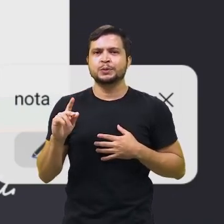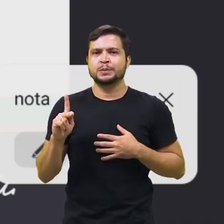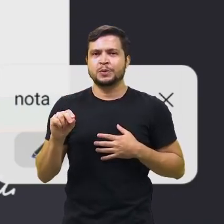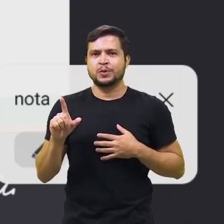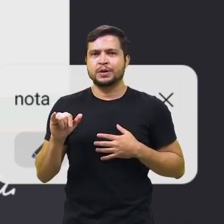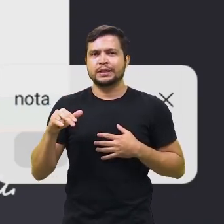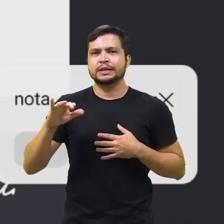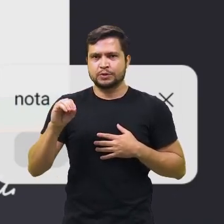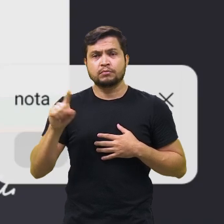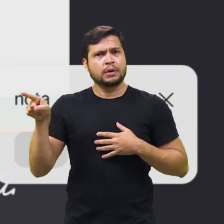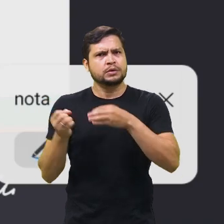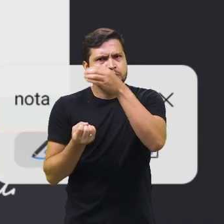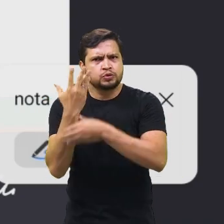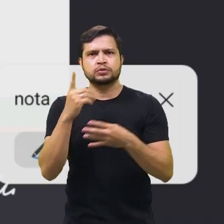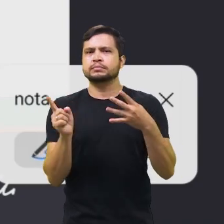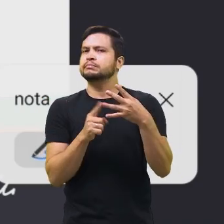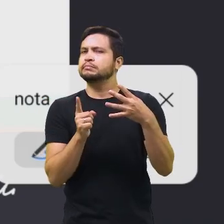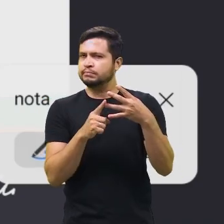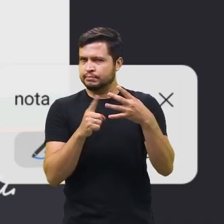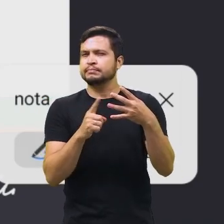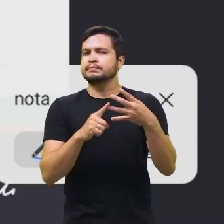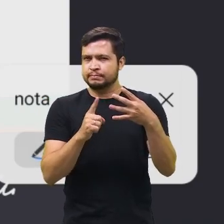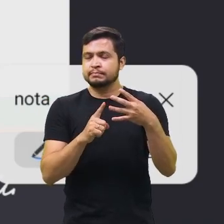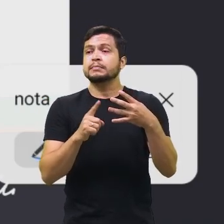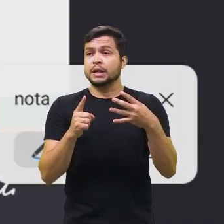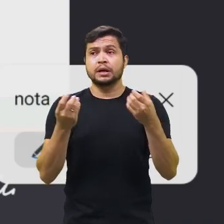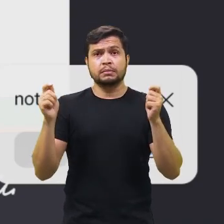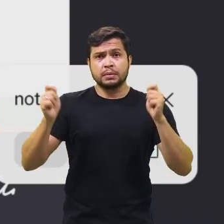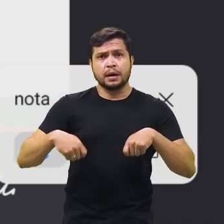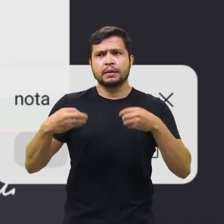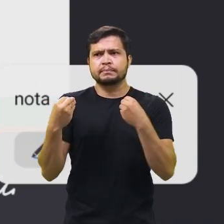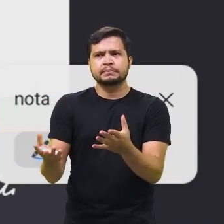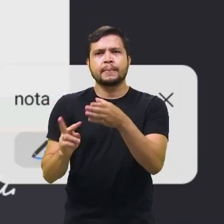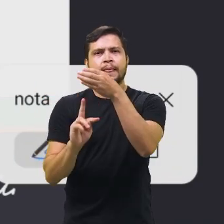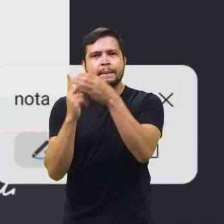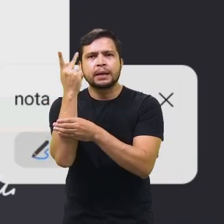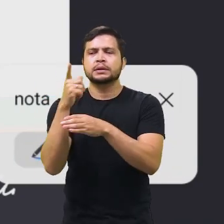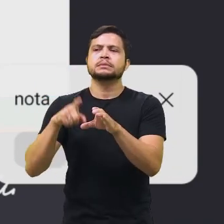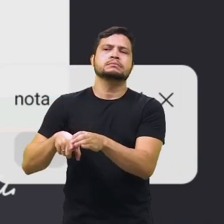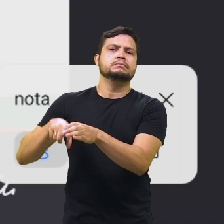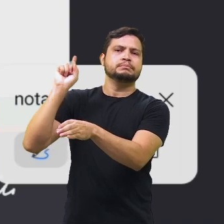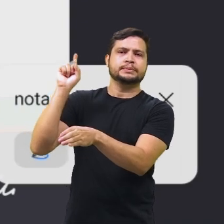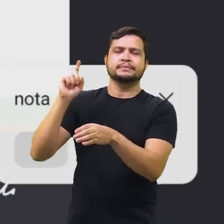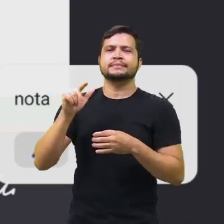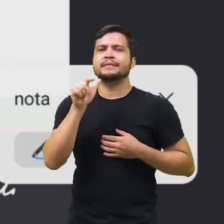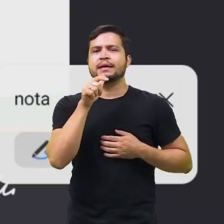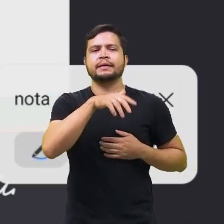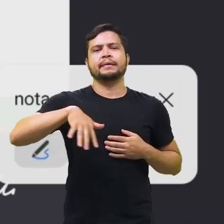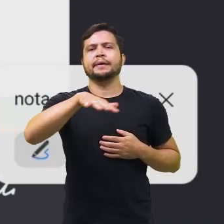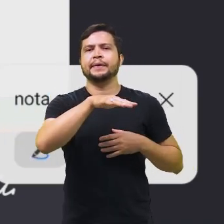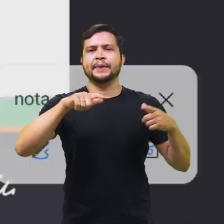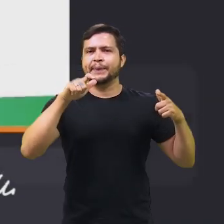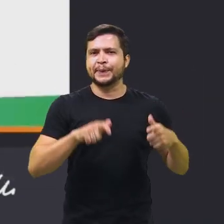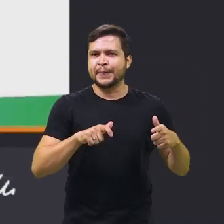no grupo das gimnospermas e faz com que elas tenham essa independência ao ambiente aquático,